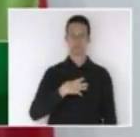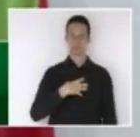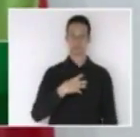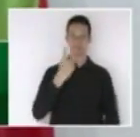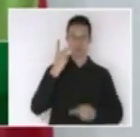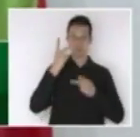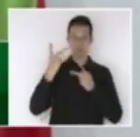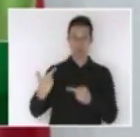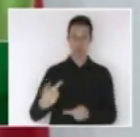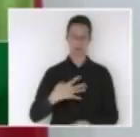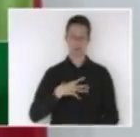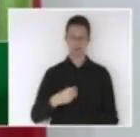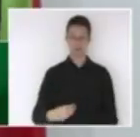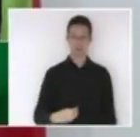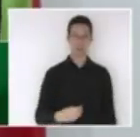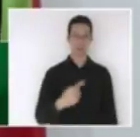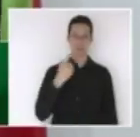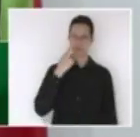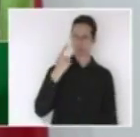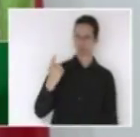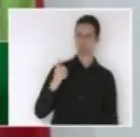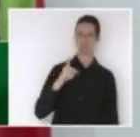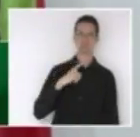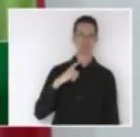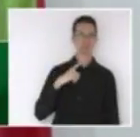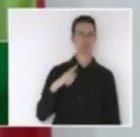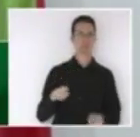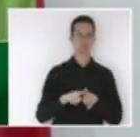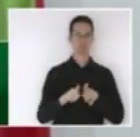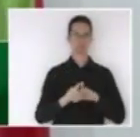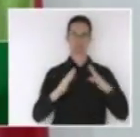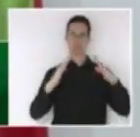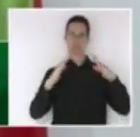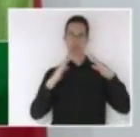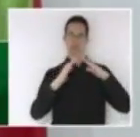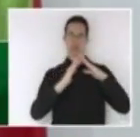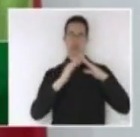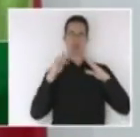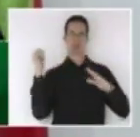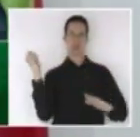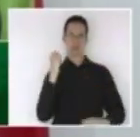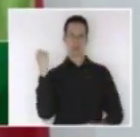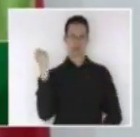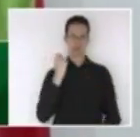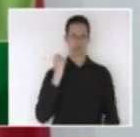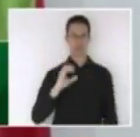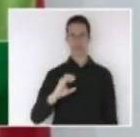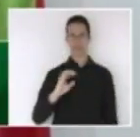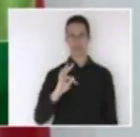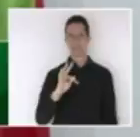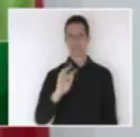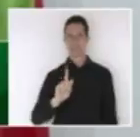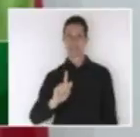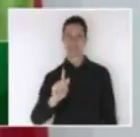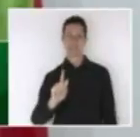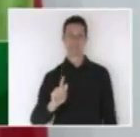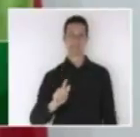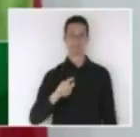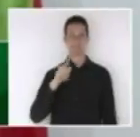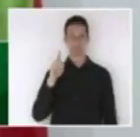também há um CTG, né, onde a gauchada e os próprios baianos de